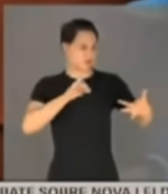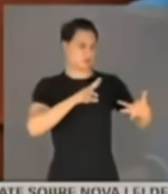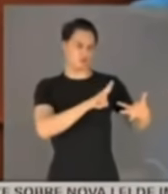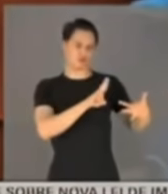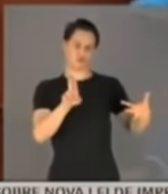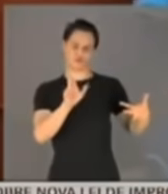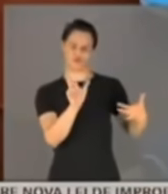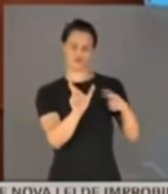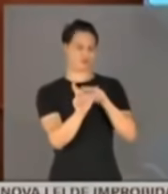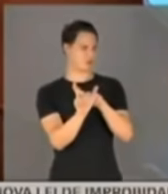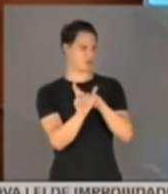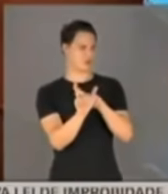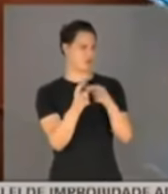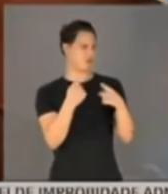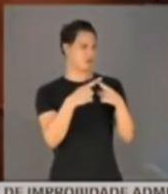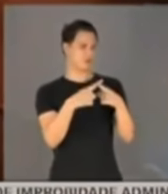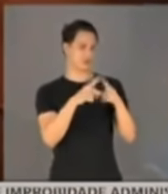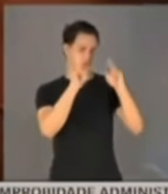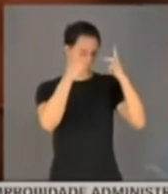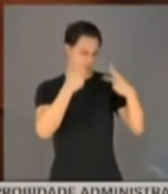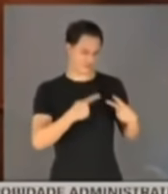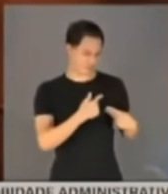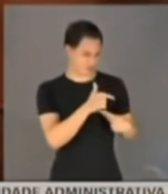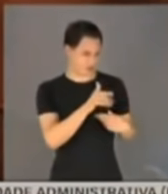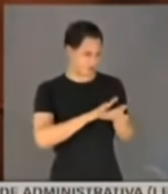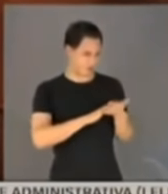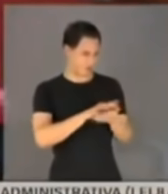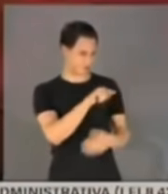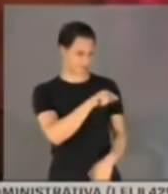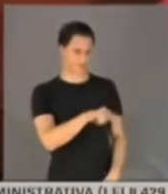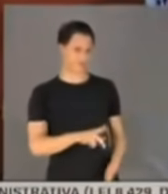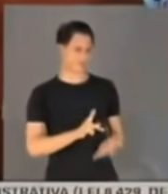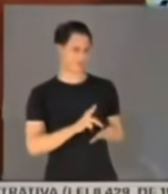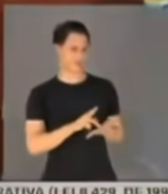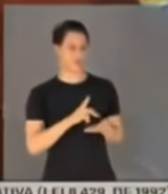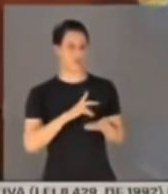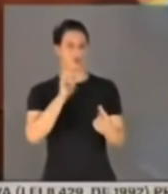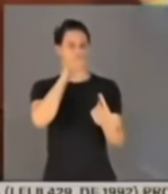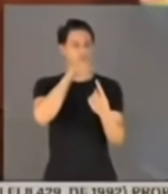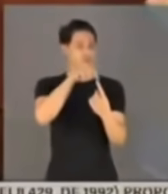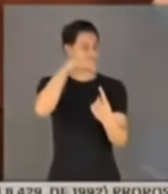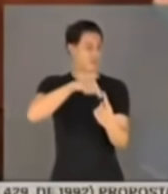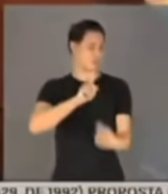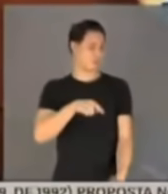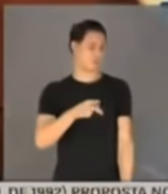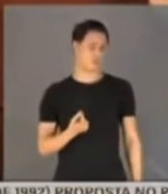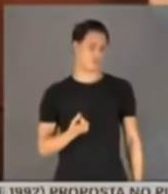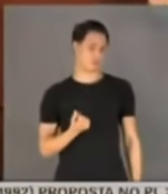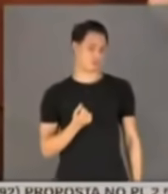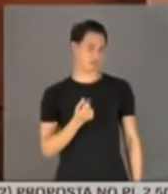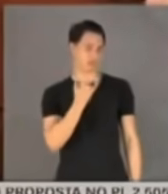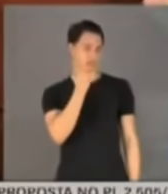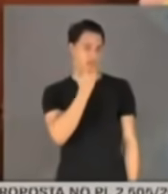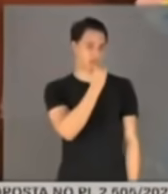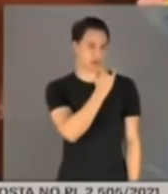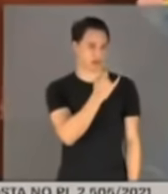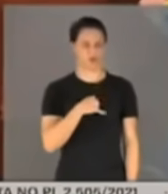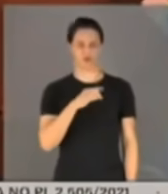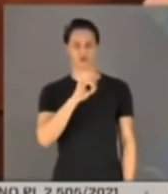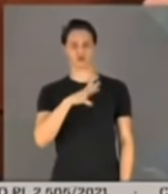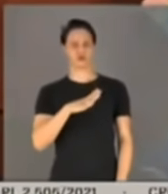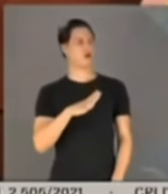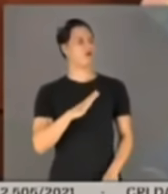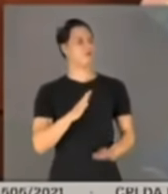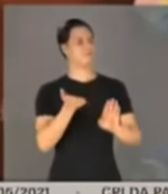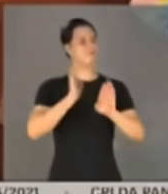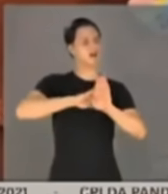nada de humanitário nessa malandragem. Nada. O objetivo aqui era financeiro, escamoteado com o nome de